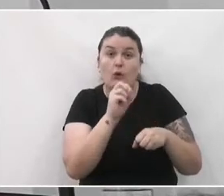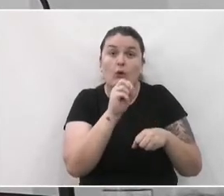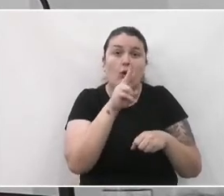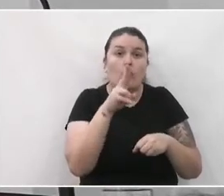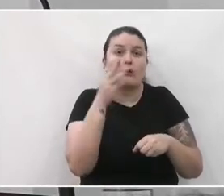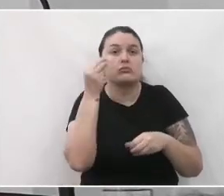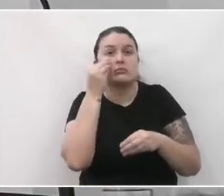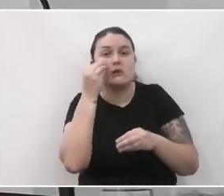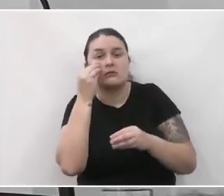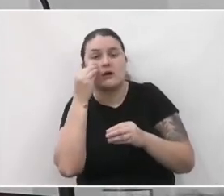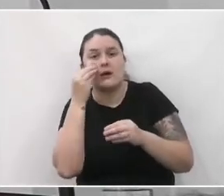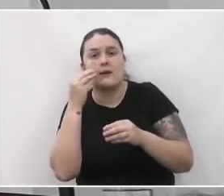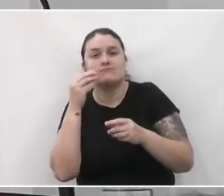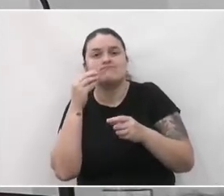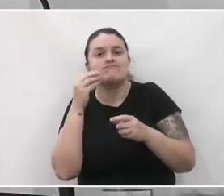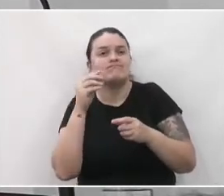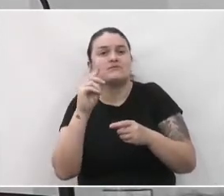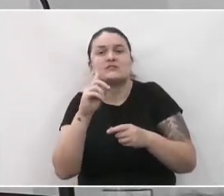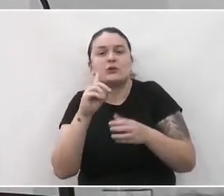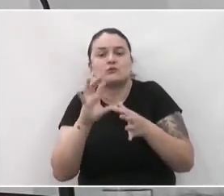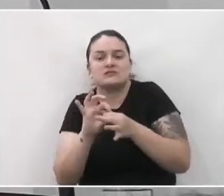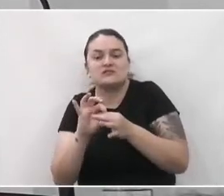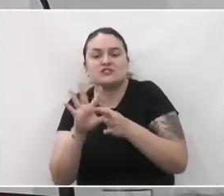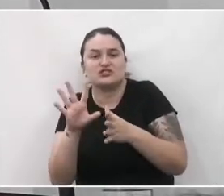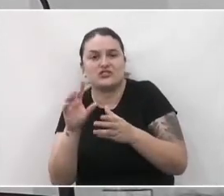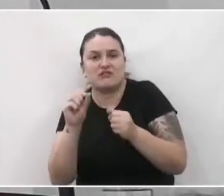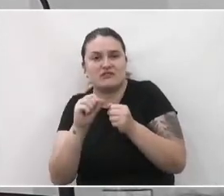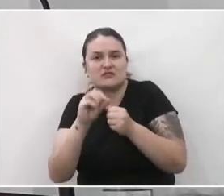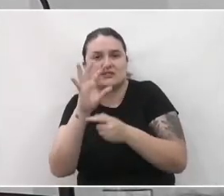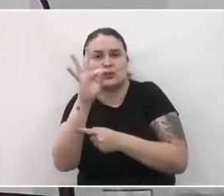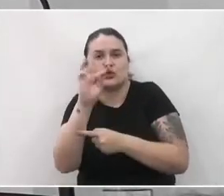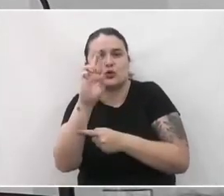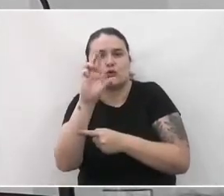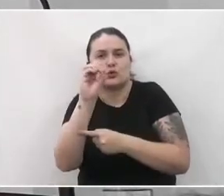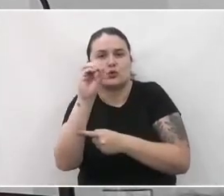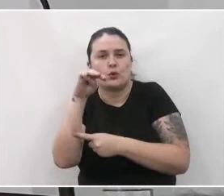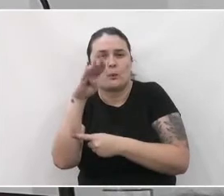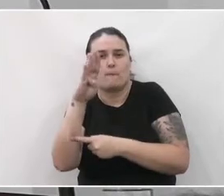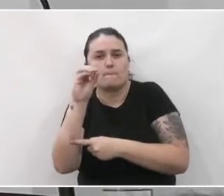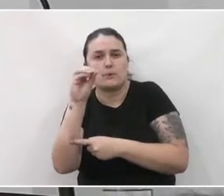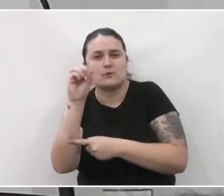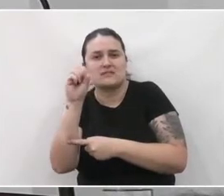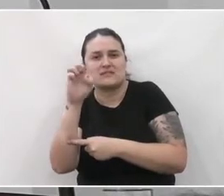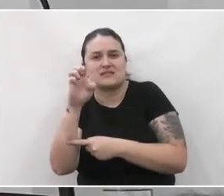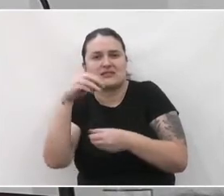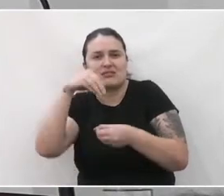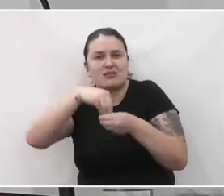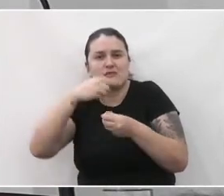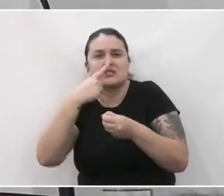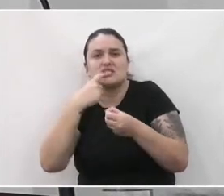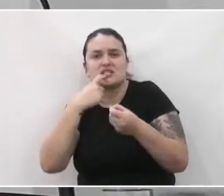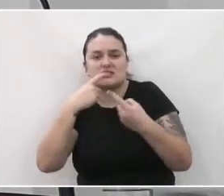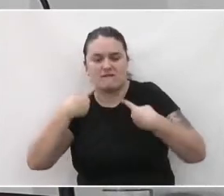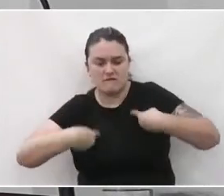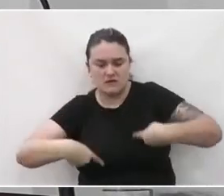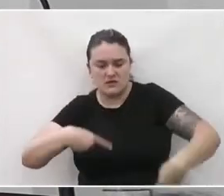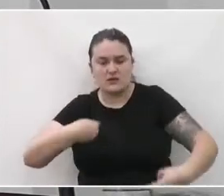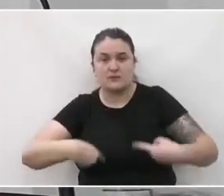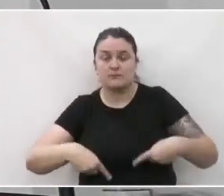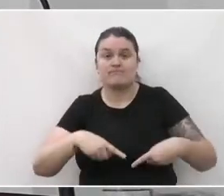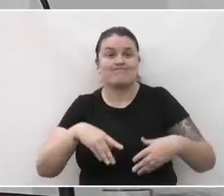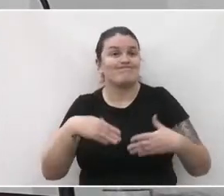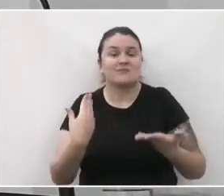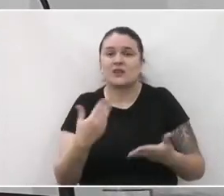dos processos trombóticos. Só que tudo que nós estamos vendo até hoje, não existe